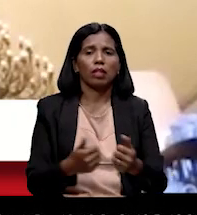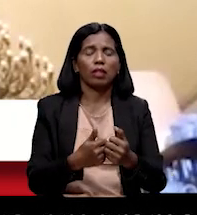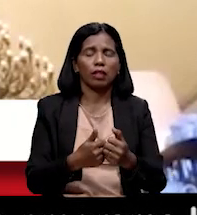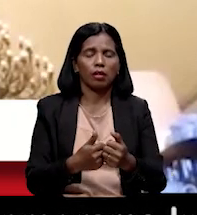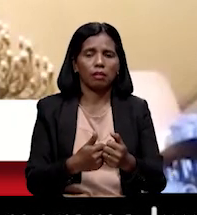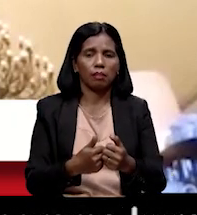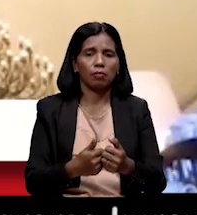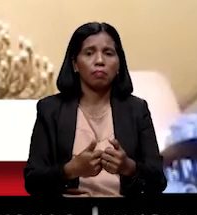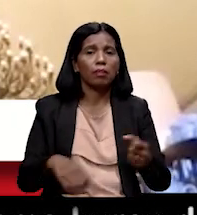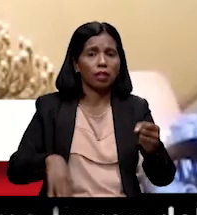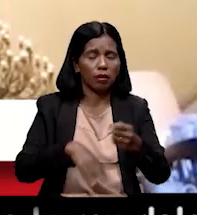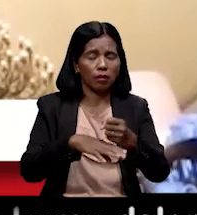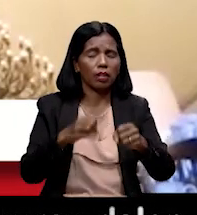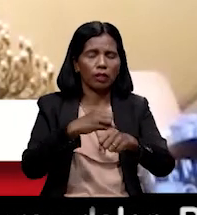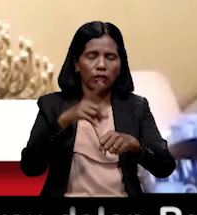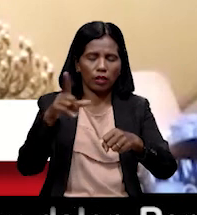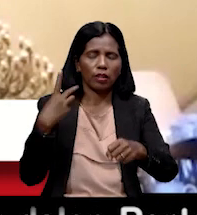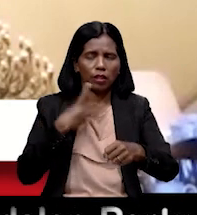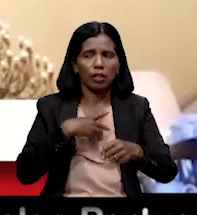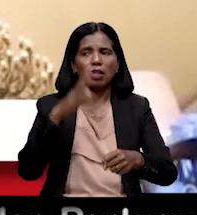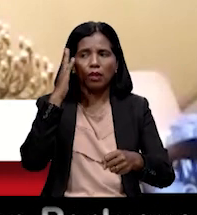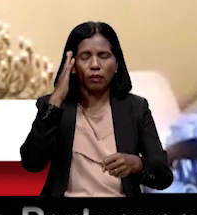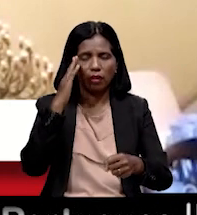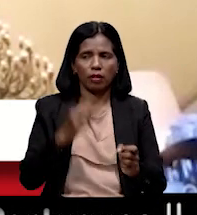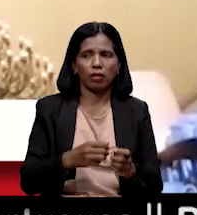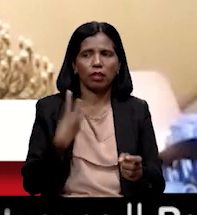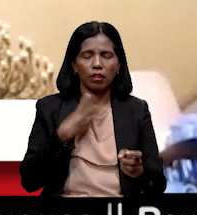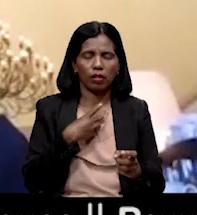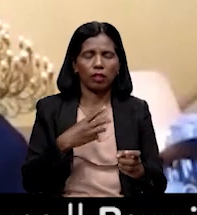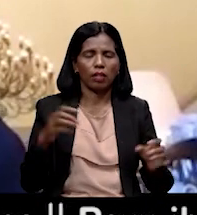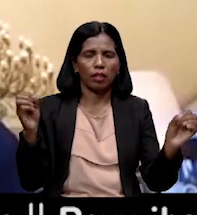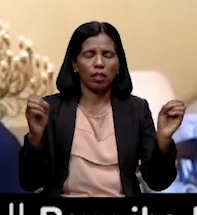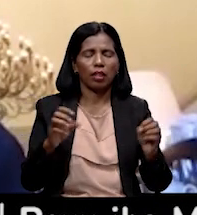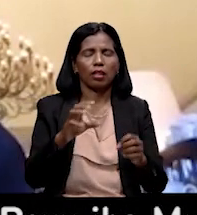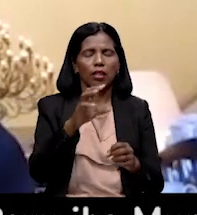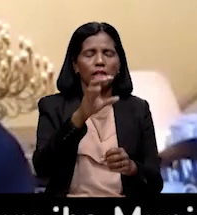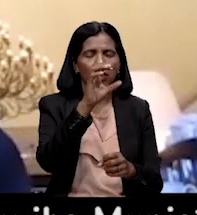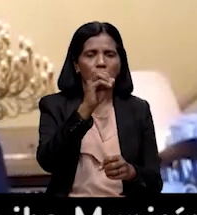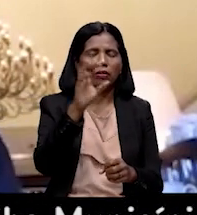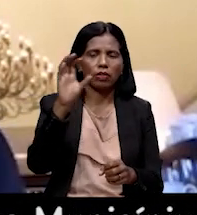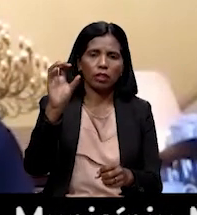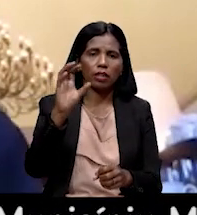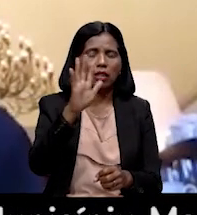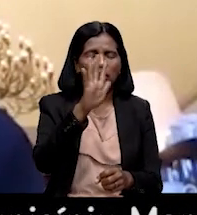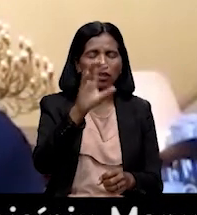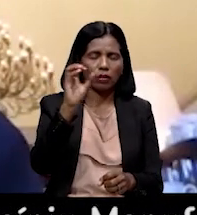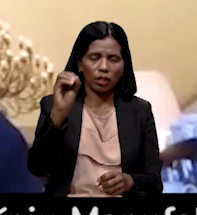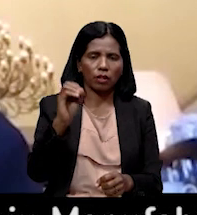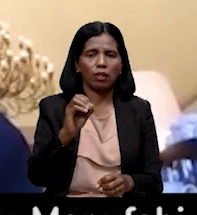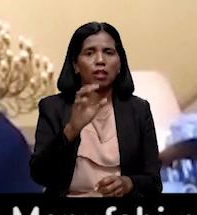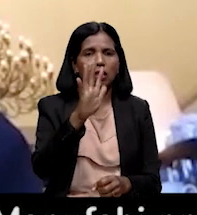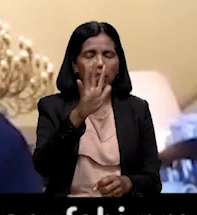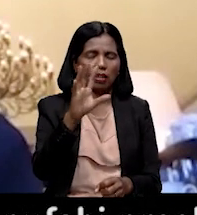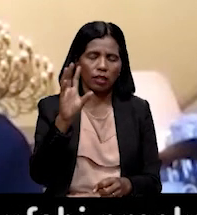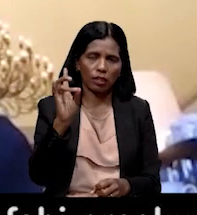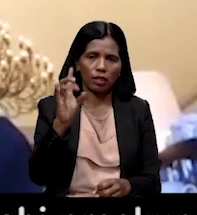Jogo Sirneta sempre hanno in relazione with ba jogo ne o incarglà con 5-0 ka 7-0 ka hira mas agora lá na agora lá e tare